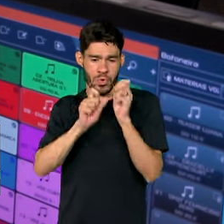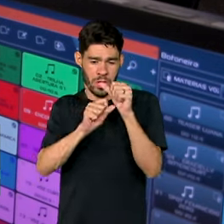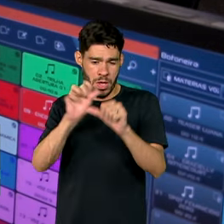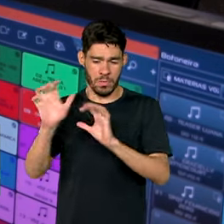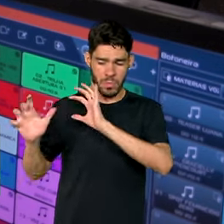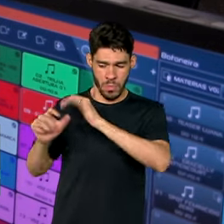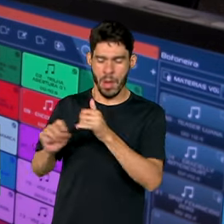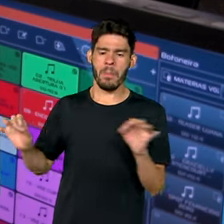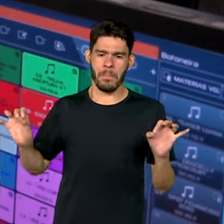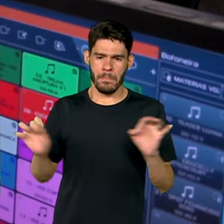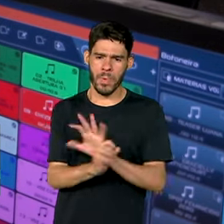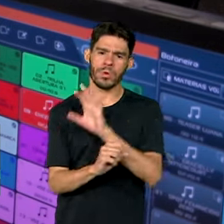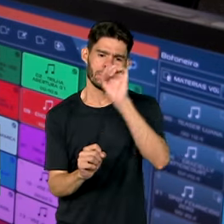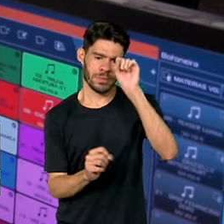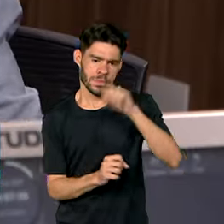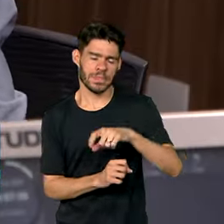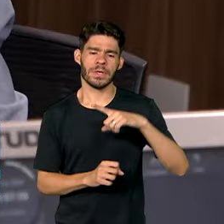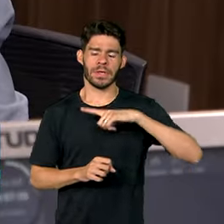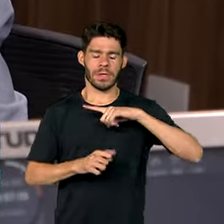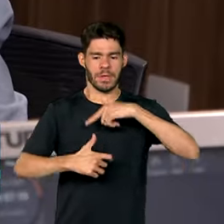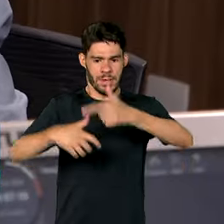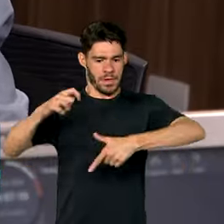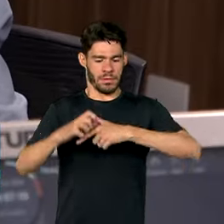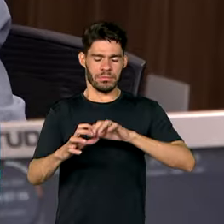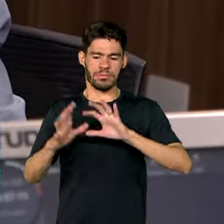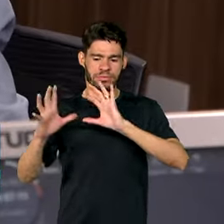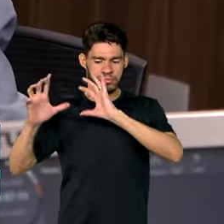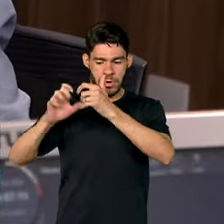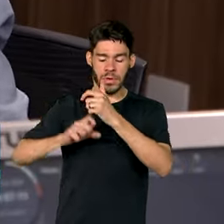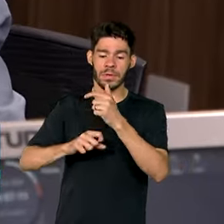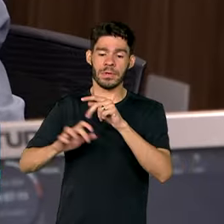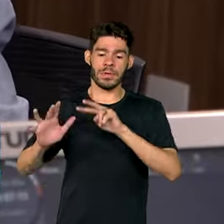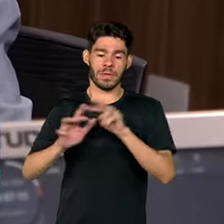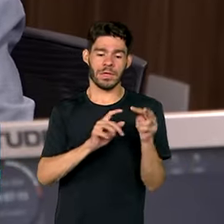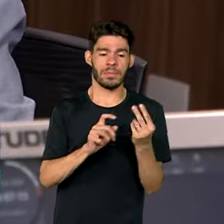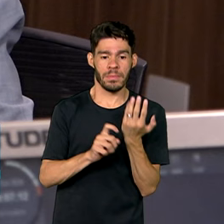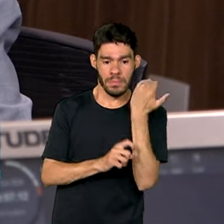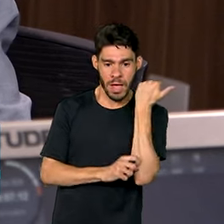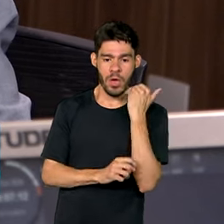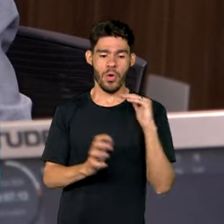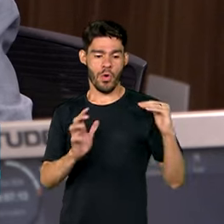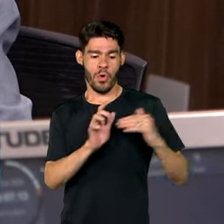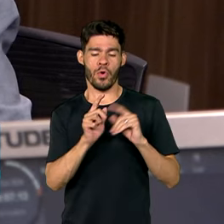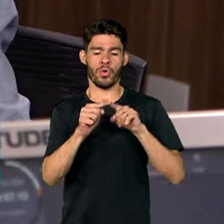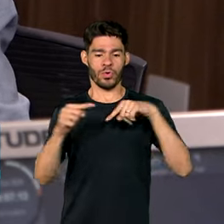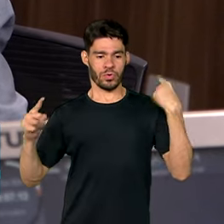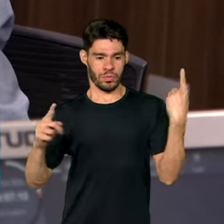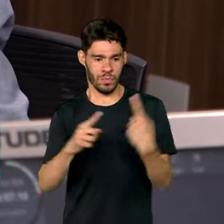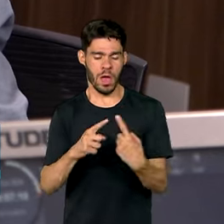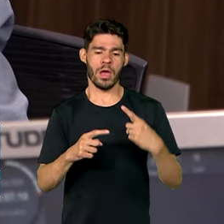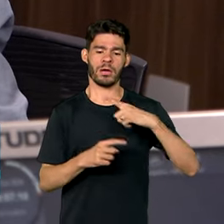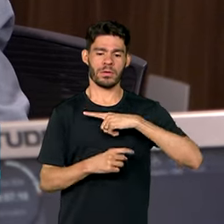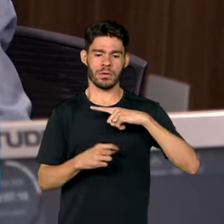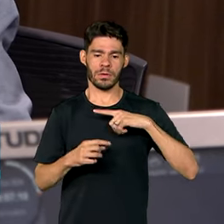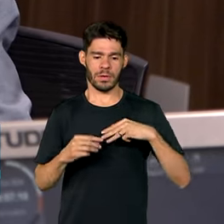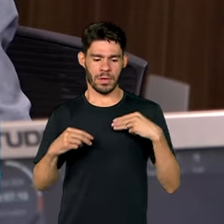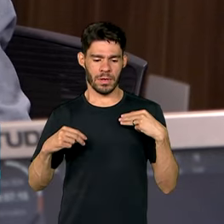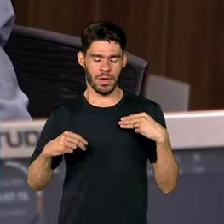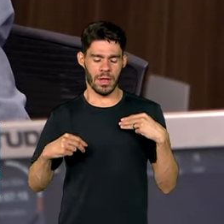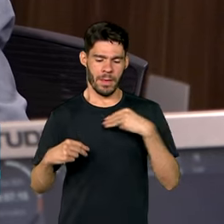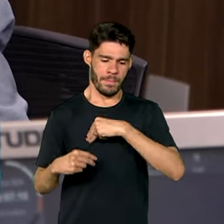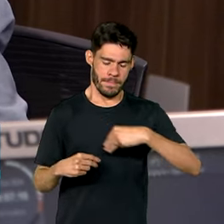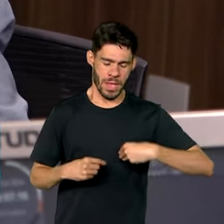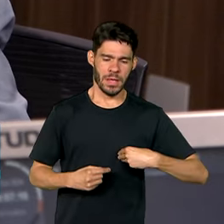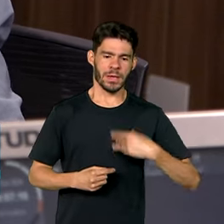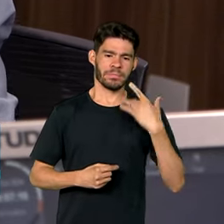a gente terminou a A Força Tarefa de clima a semana passada foi a última reunião onde estavam os ministros de fazenda